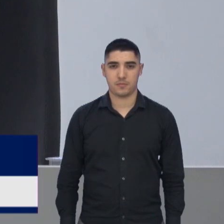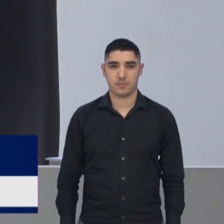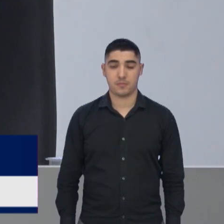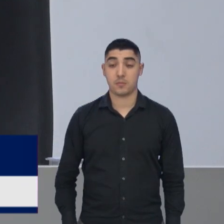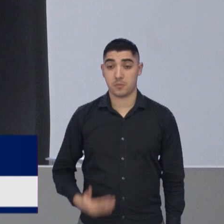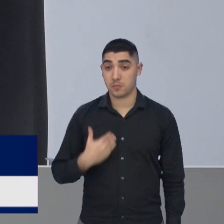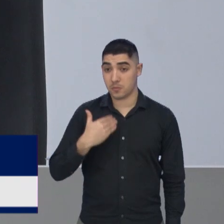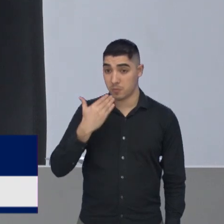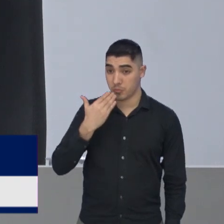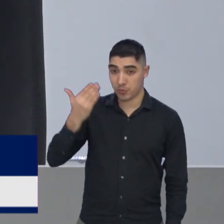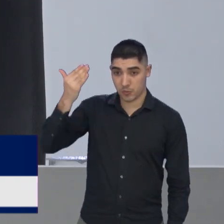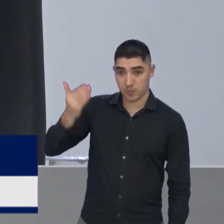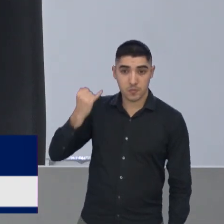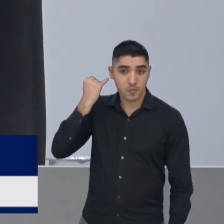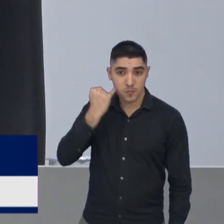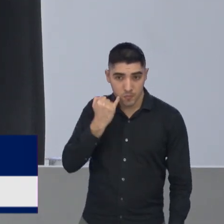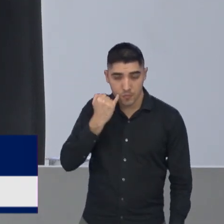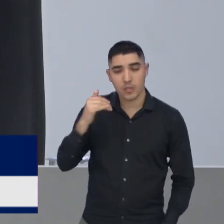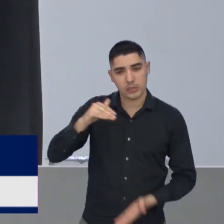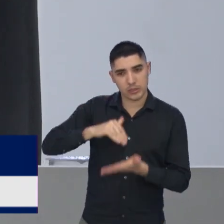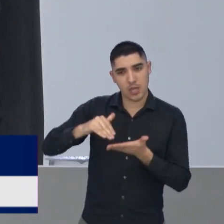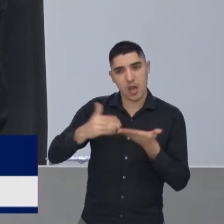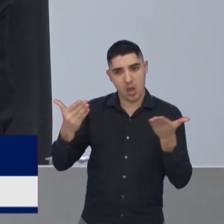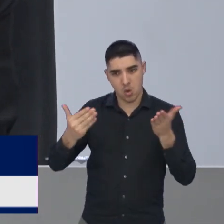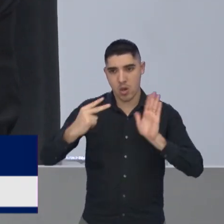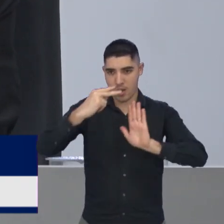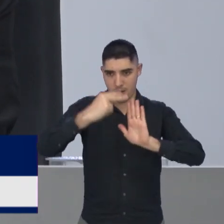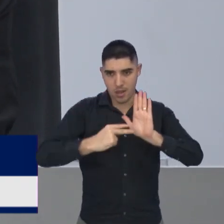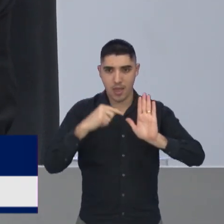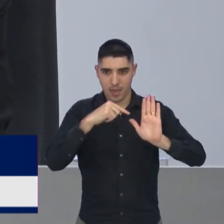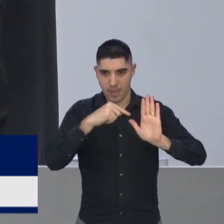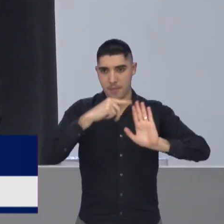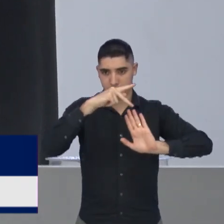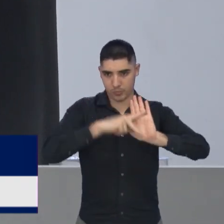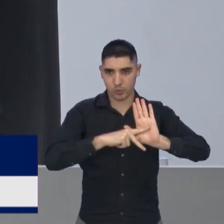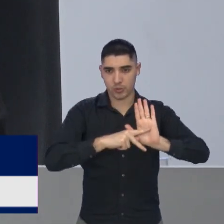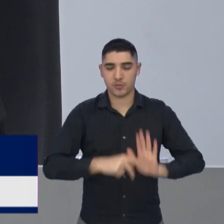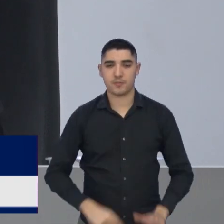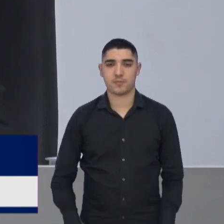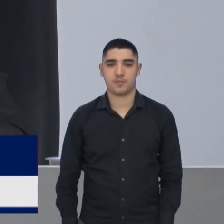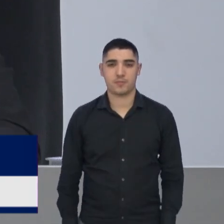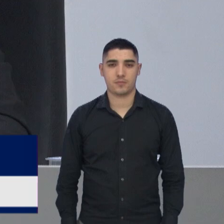Peço ao senhor secretário Zé Luiz Nunes que faça a leitura do projeto que foi incluído.